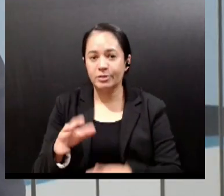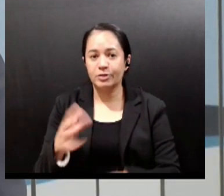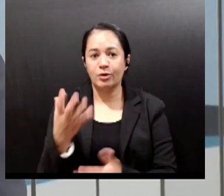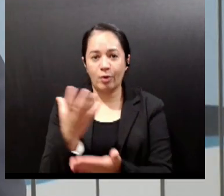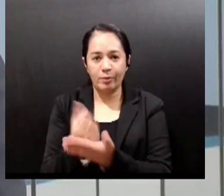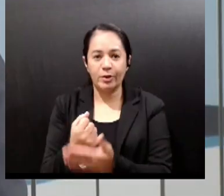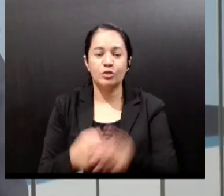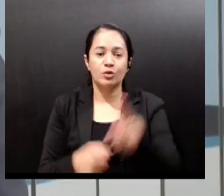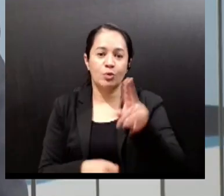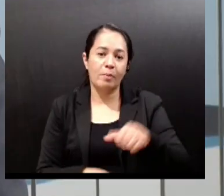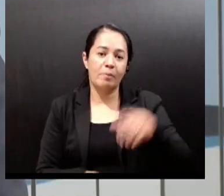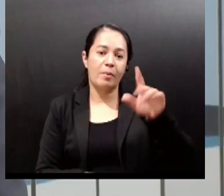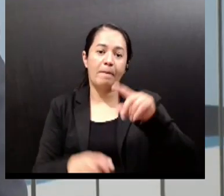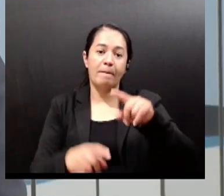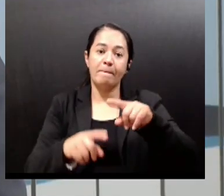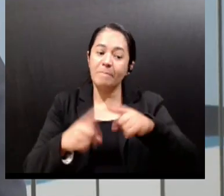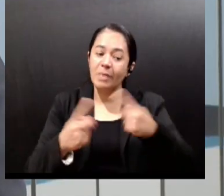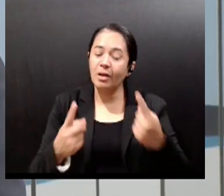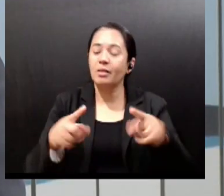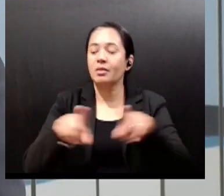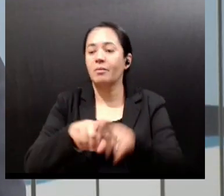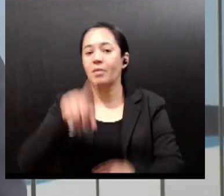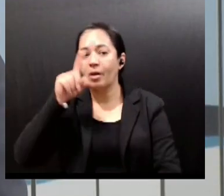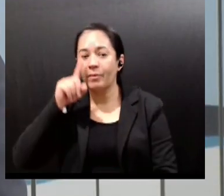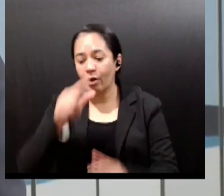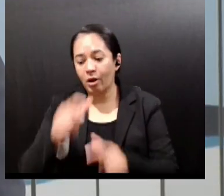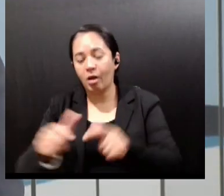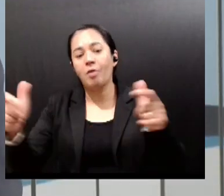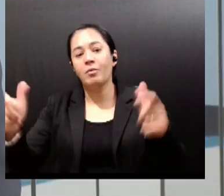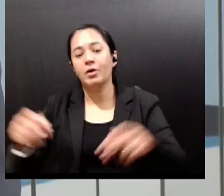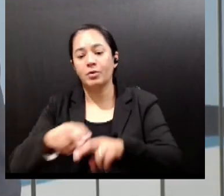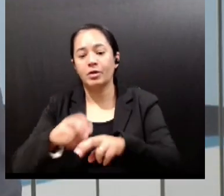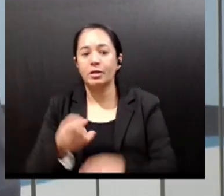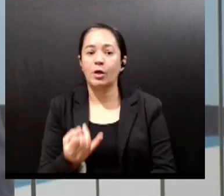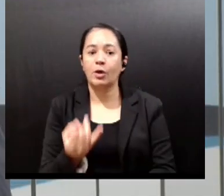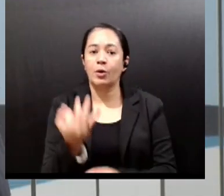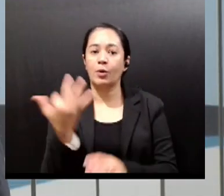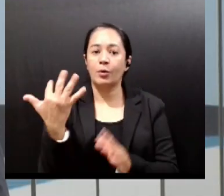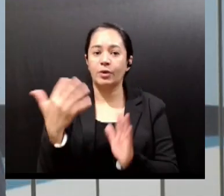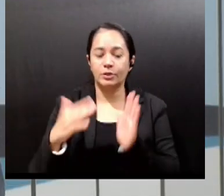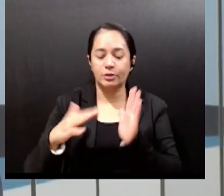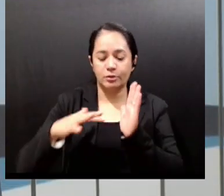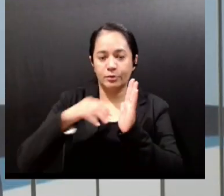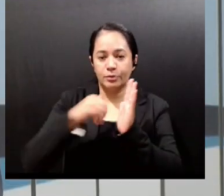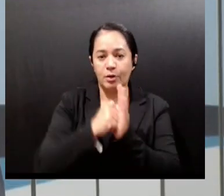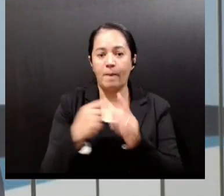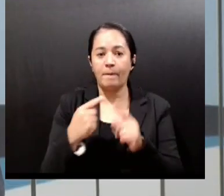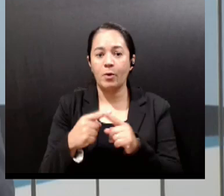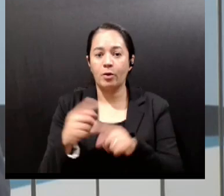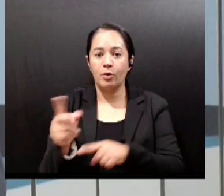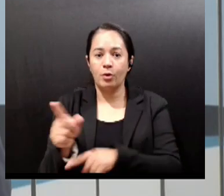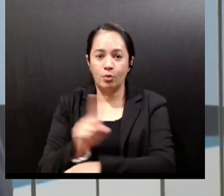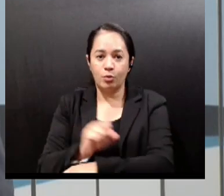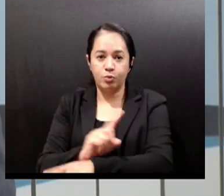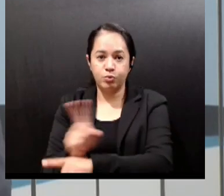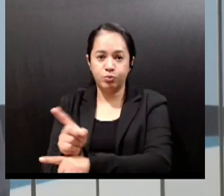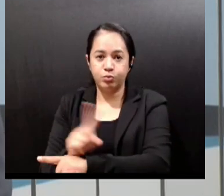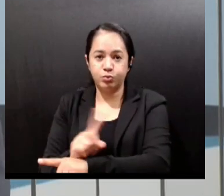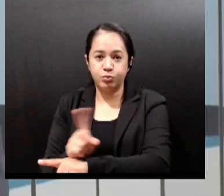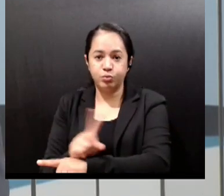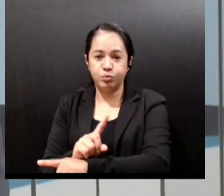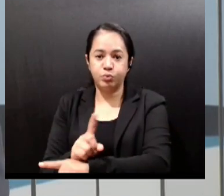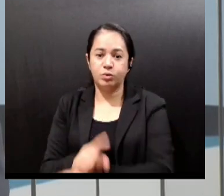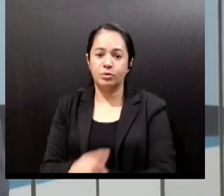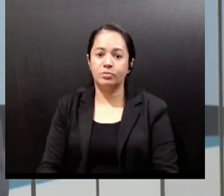os riscos também relacionados ao número de acidentes, porque ele está andando numa velocidade superior aos outros veículos que estão numa